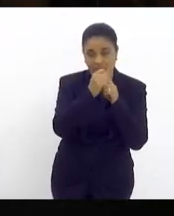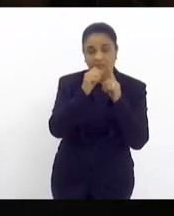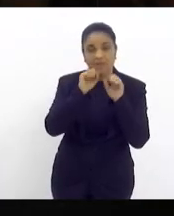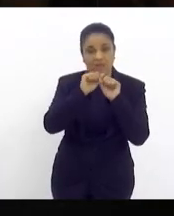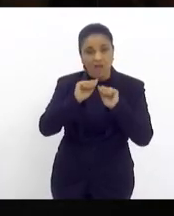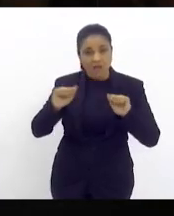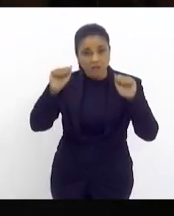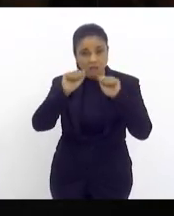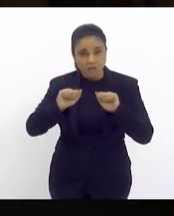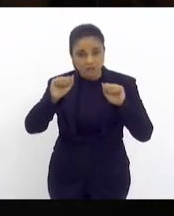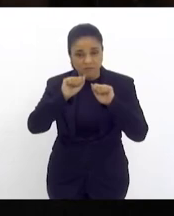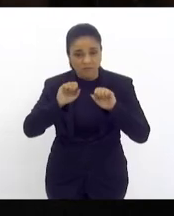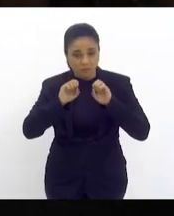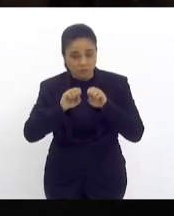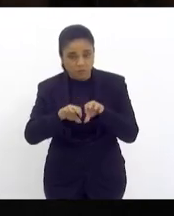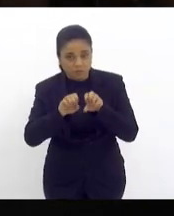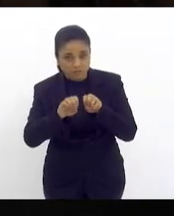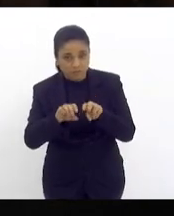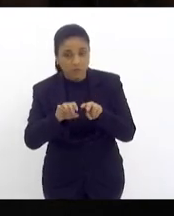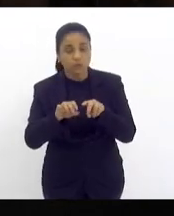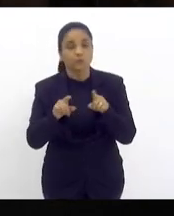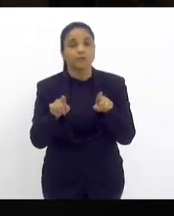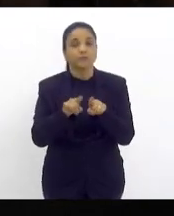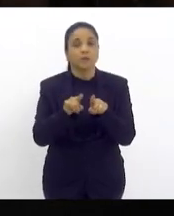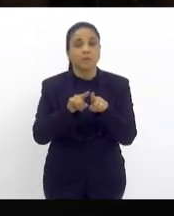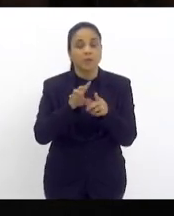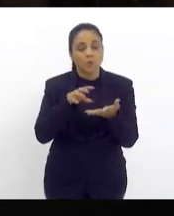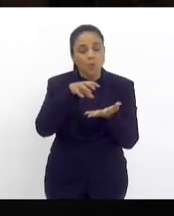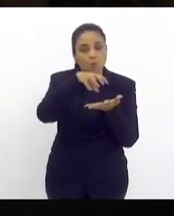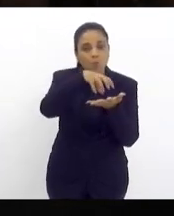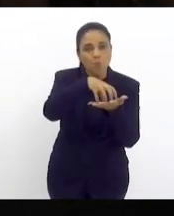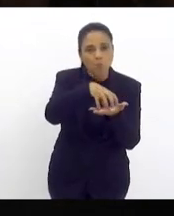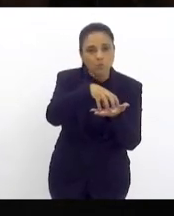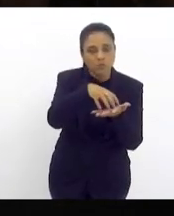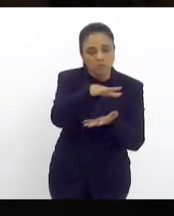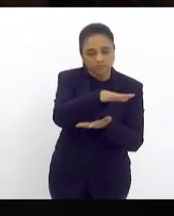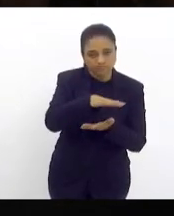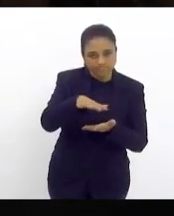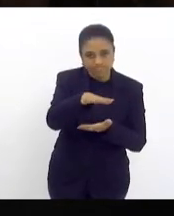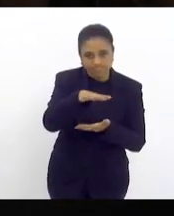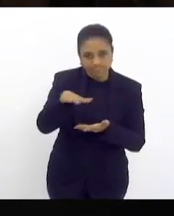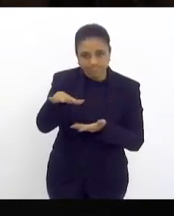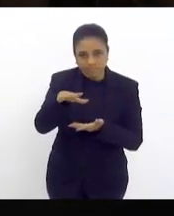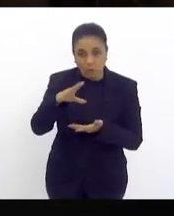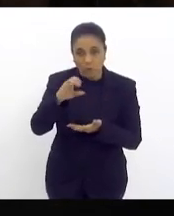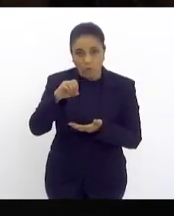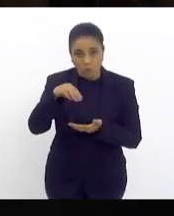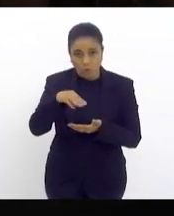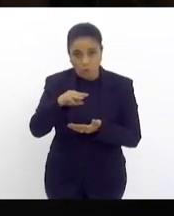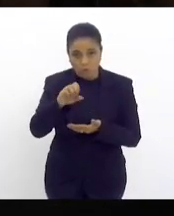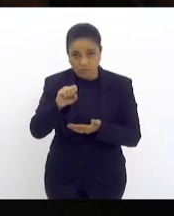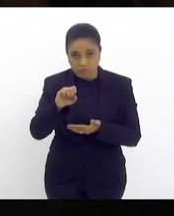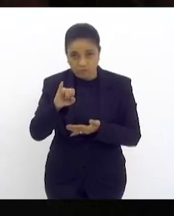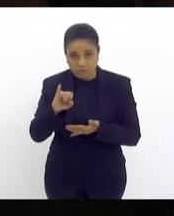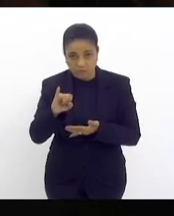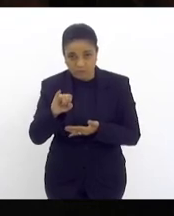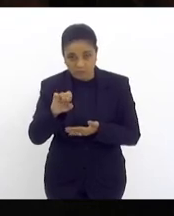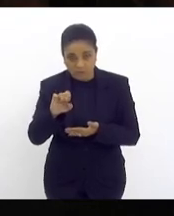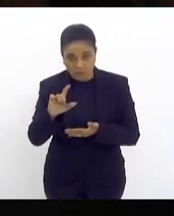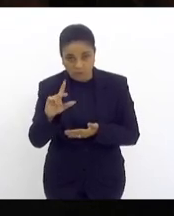ensino das duas categorias e os conselhos regionais então foi também uma reunião importante né